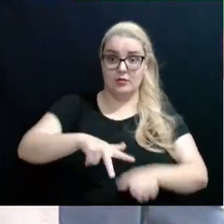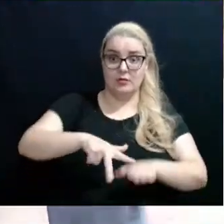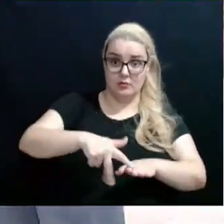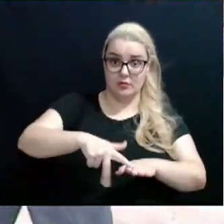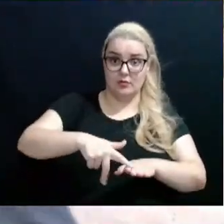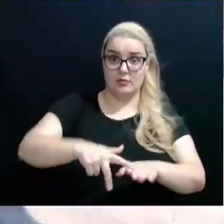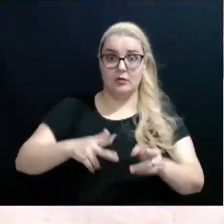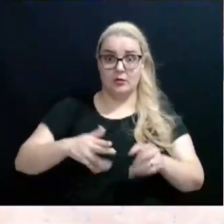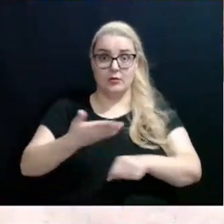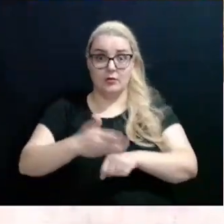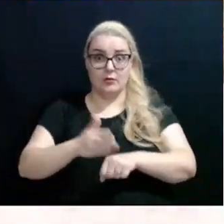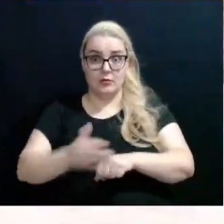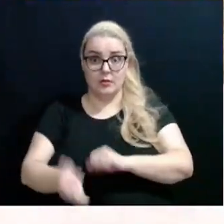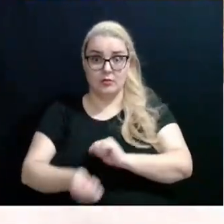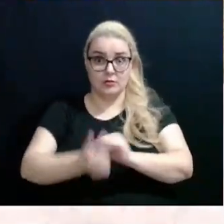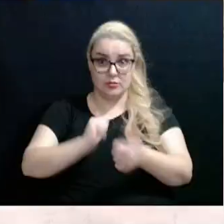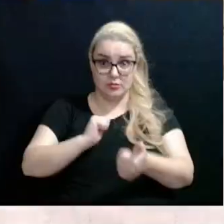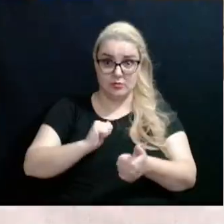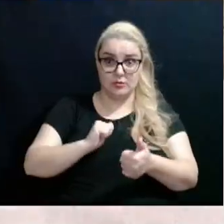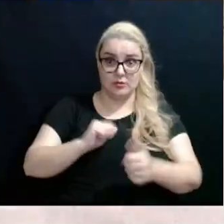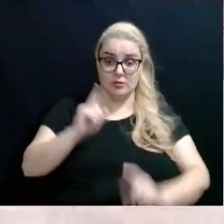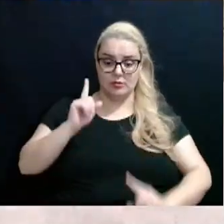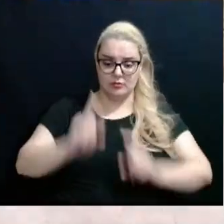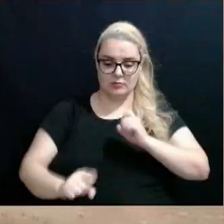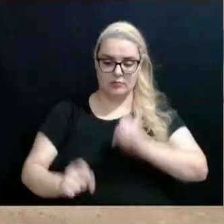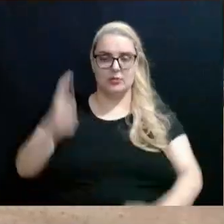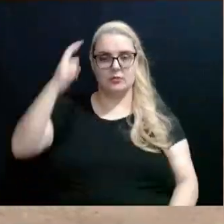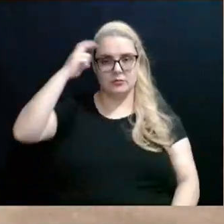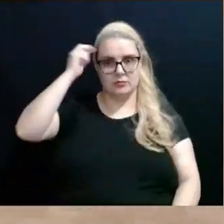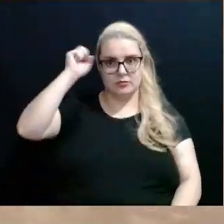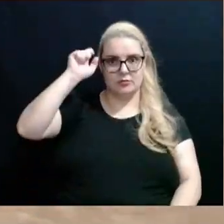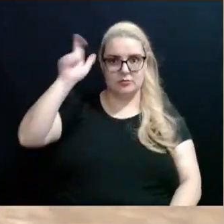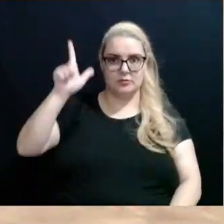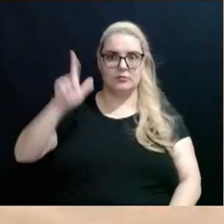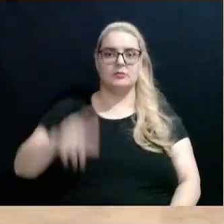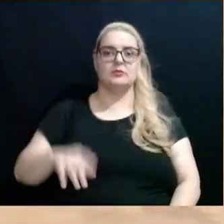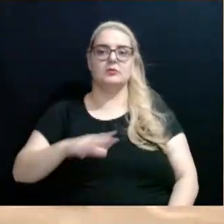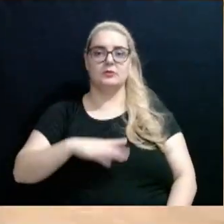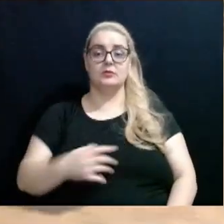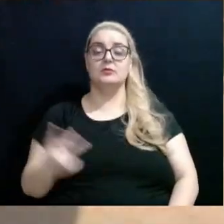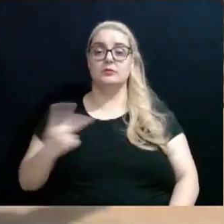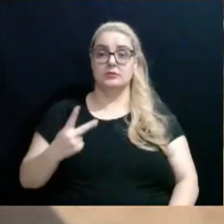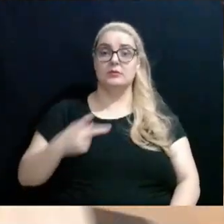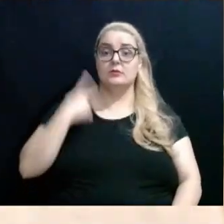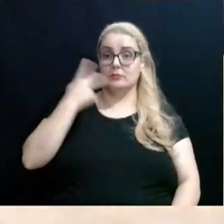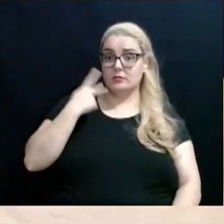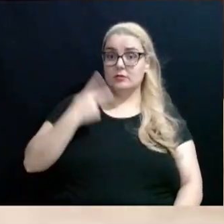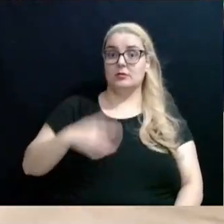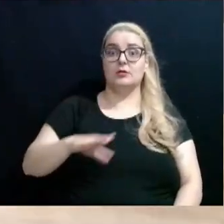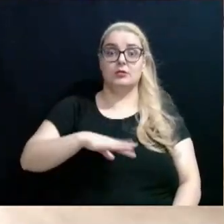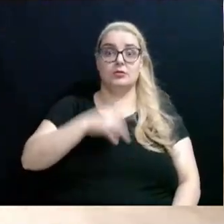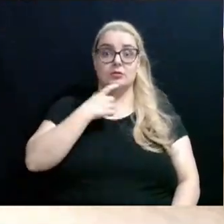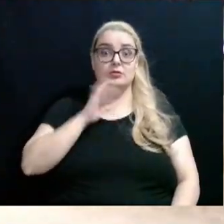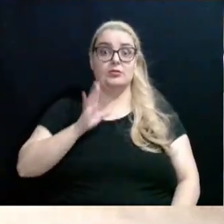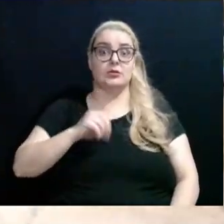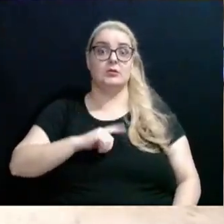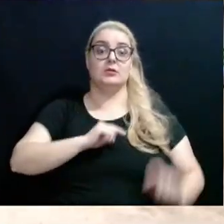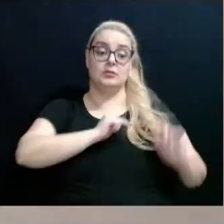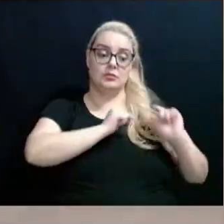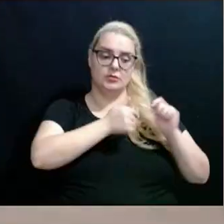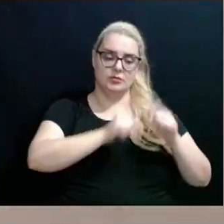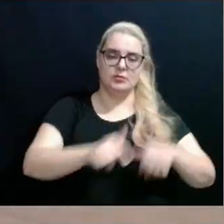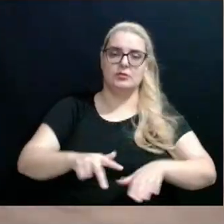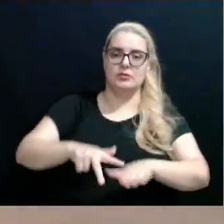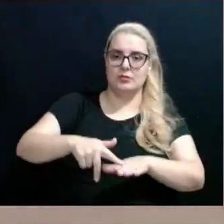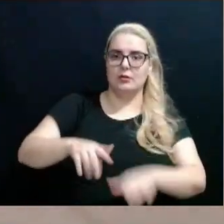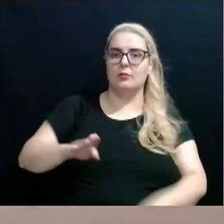prática esportiva e expressão cultural na cidade. Segundo ele, Campinas já tem tradição no skateboard,